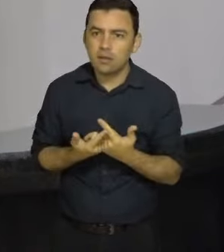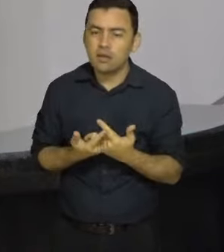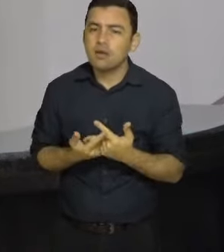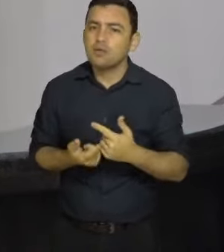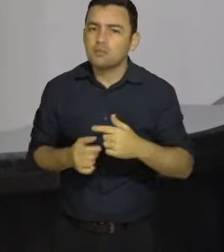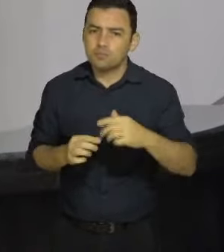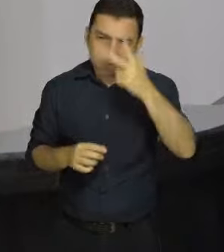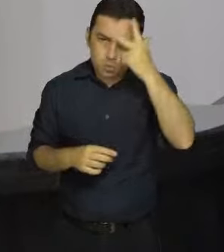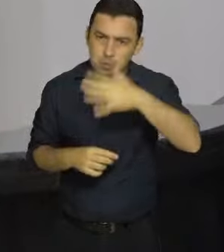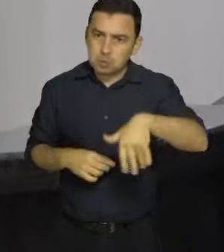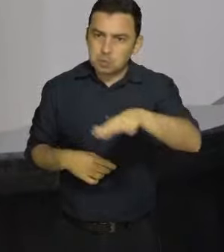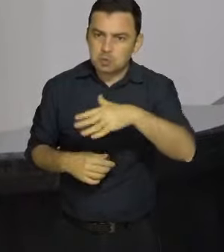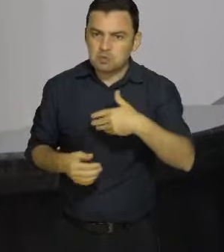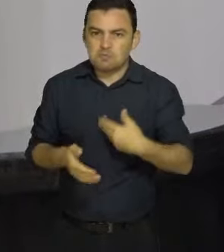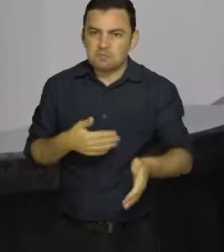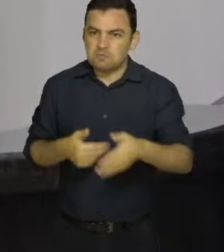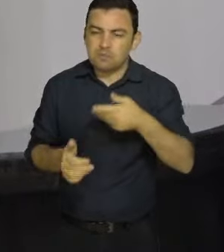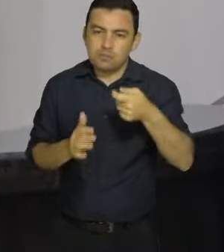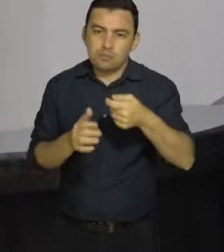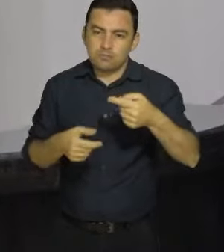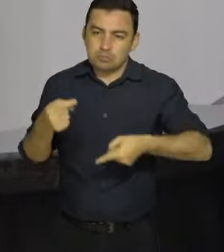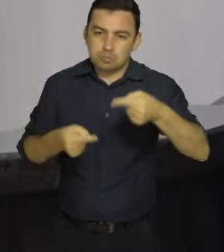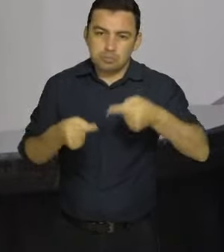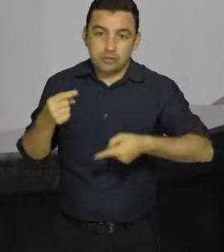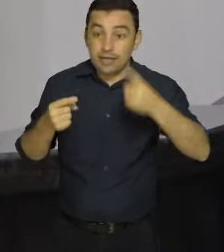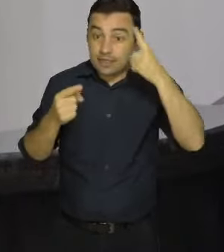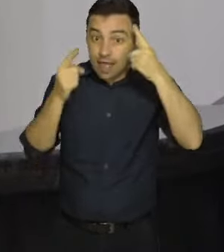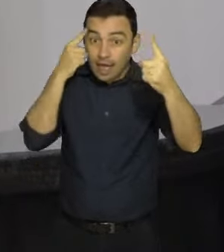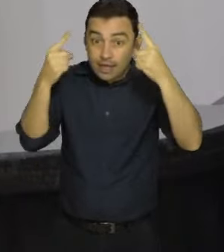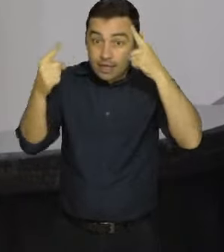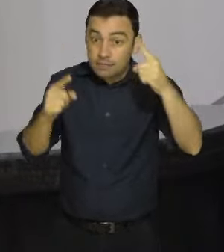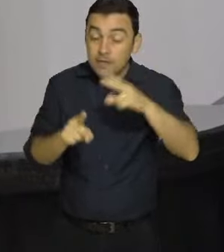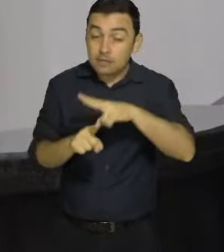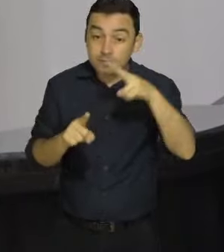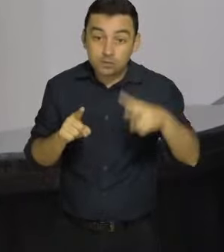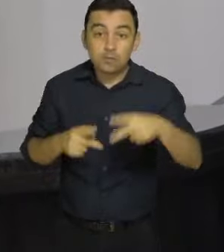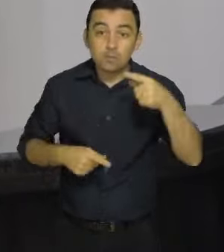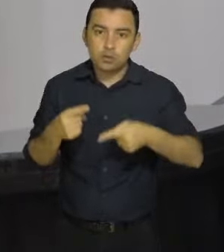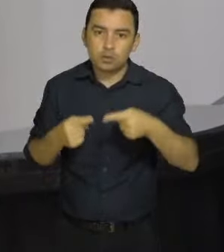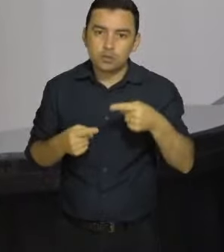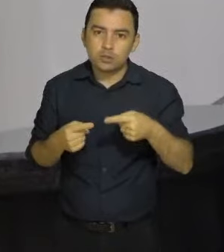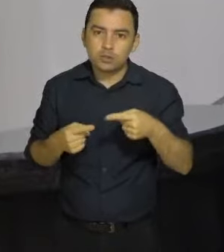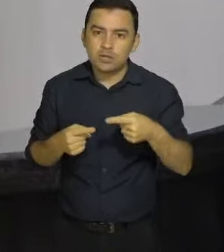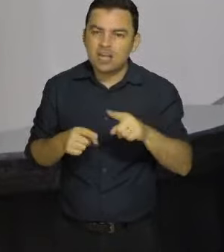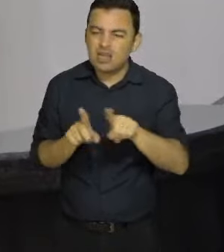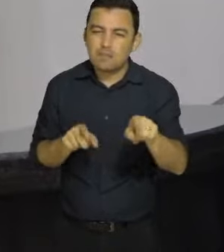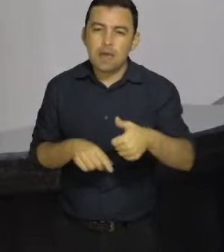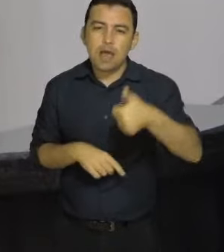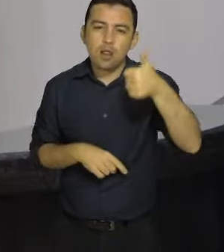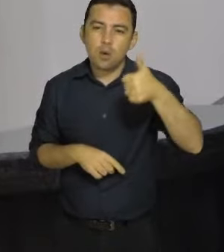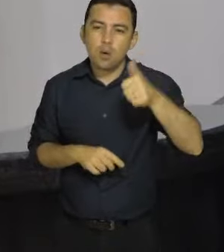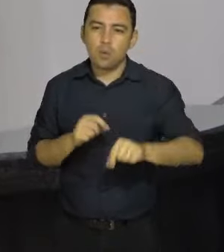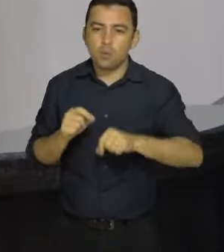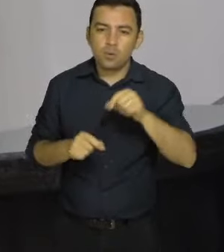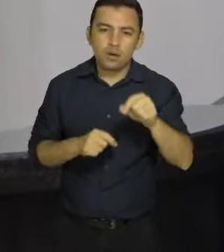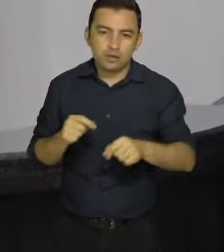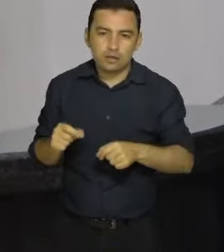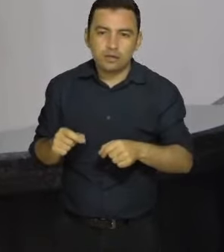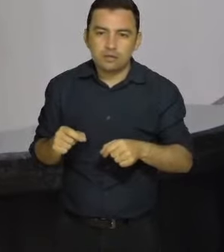sem afeição pelo confronto sadio de ideias e perspectivas políticas, preferem a sanha antidemocrática